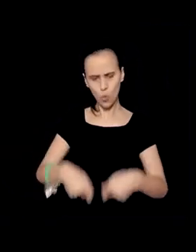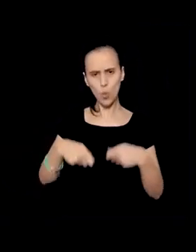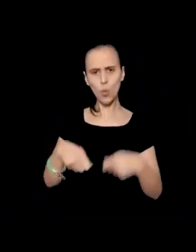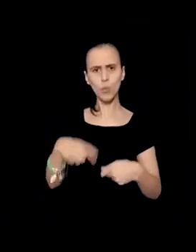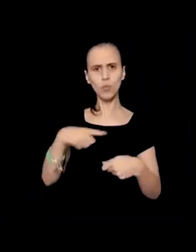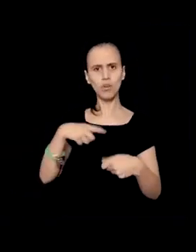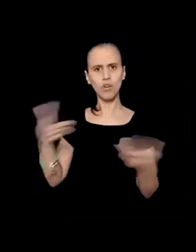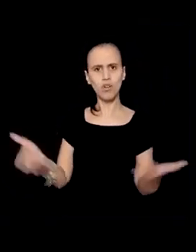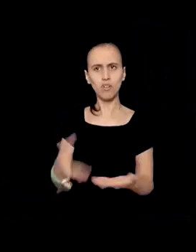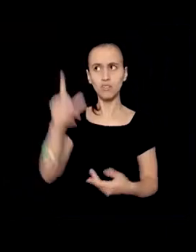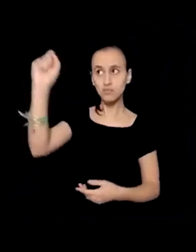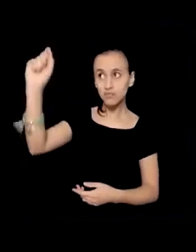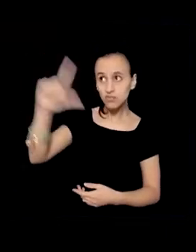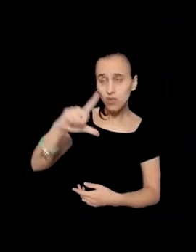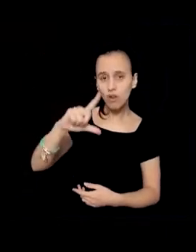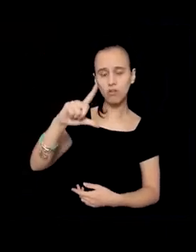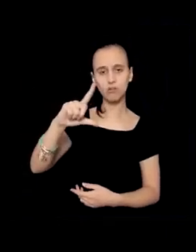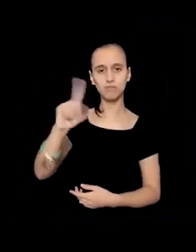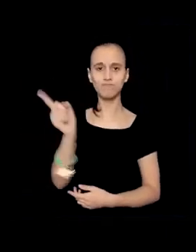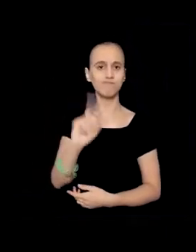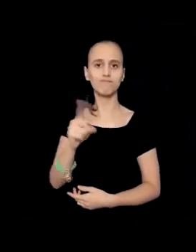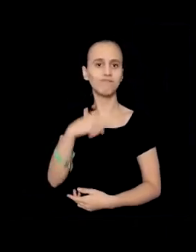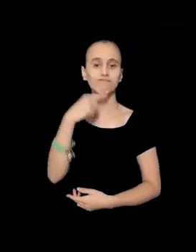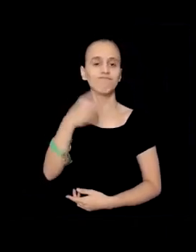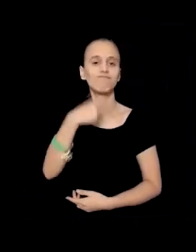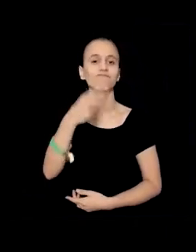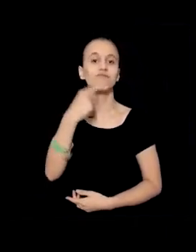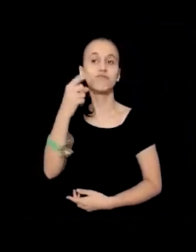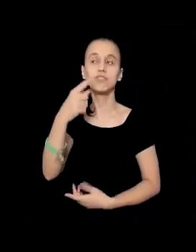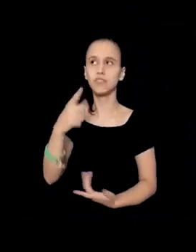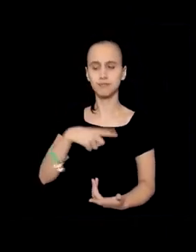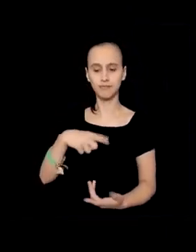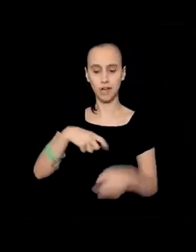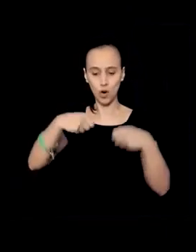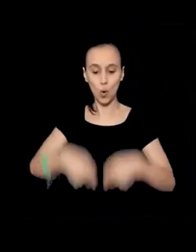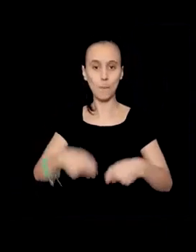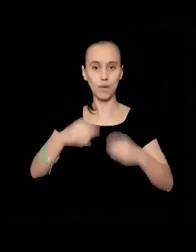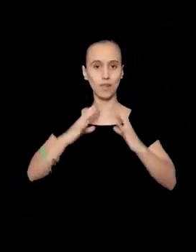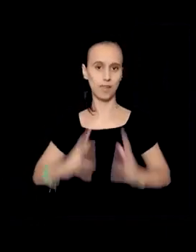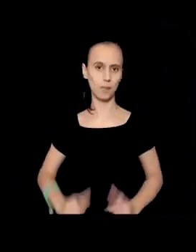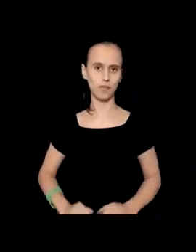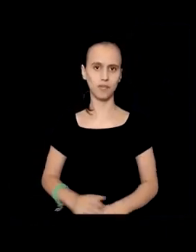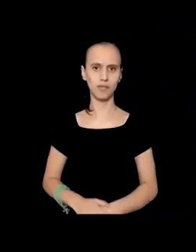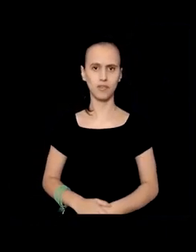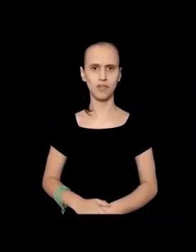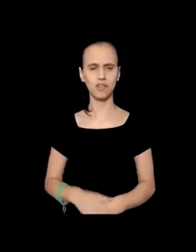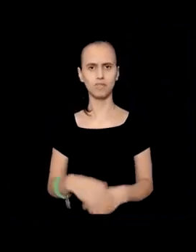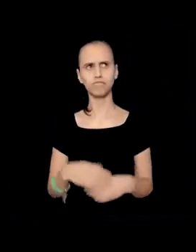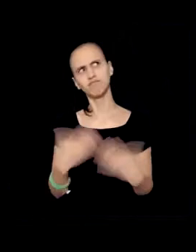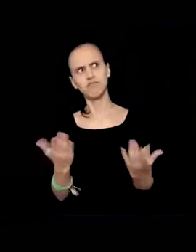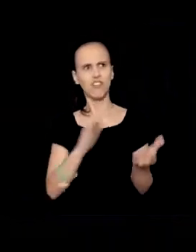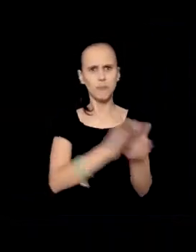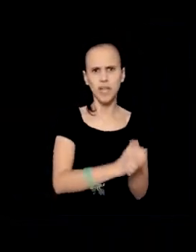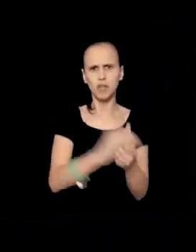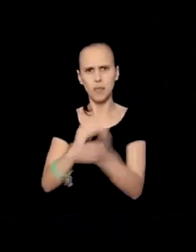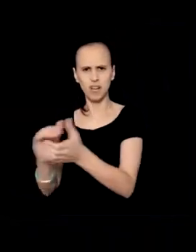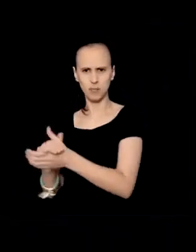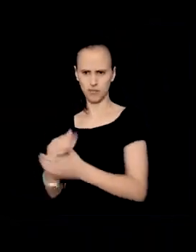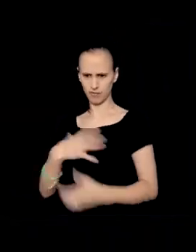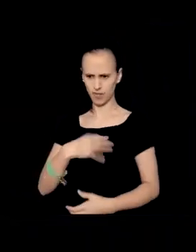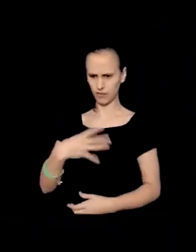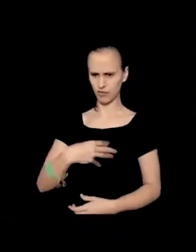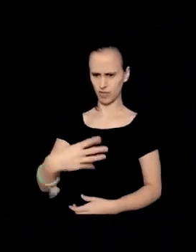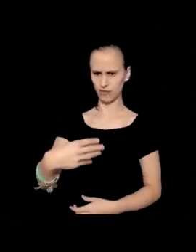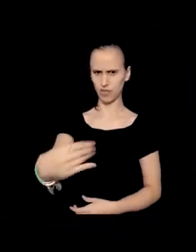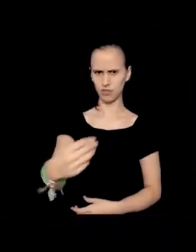pra casa faz poucos dias. Talvez eu nunca queira ter uma família, sabe? Marido, mulher, marido, marido. Marido, mulher, marido, marido, vários filhos, três, dois, sei